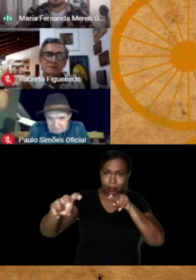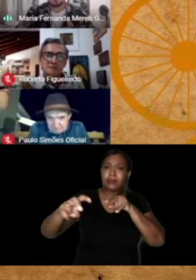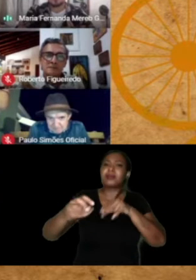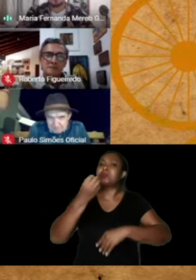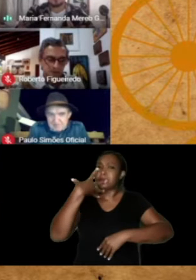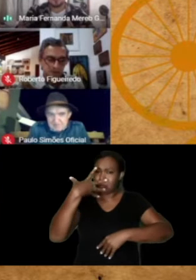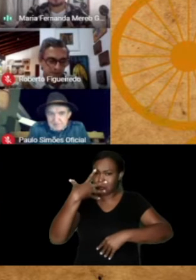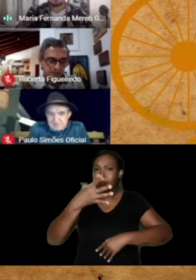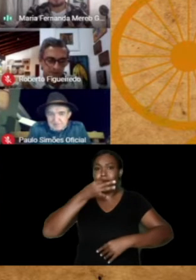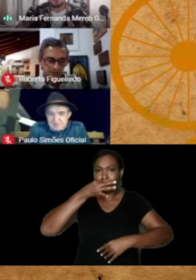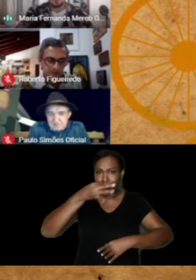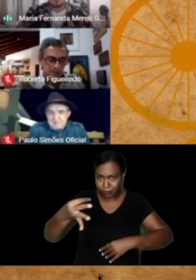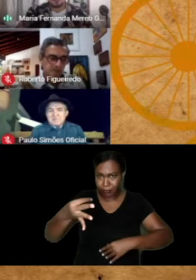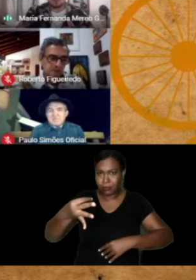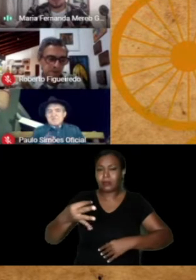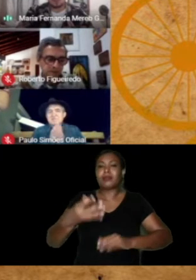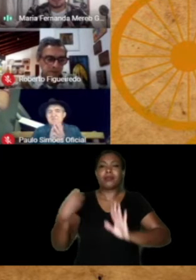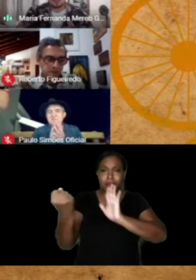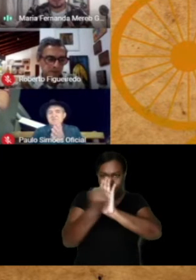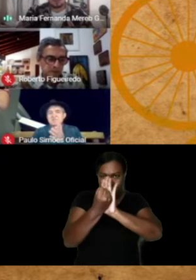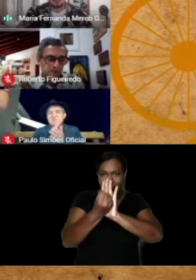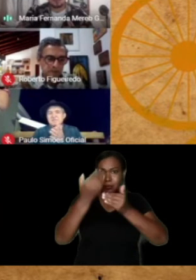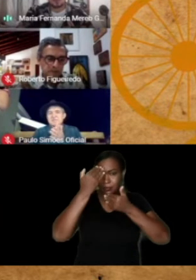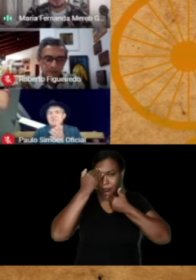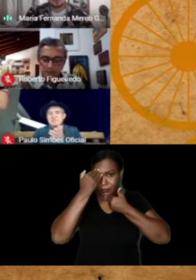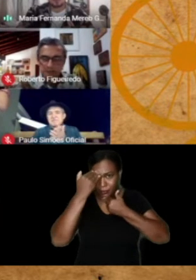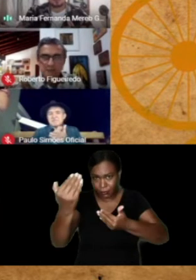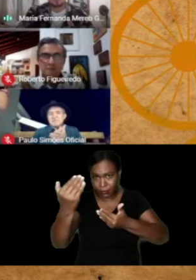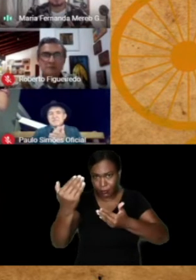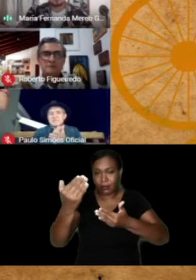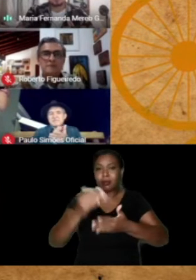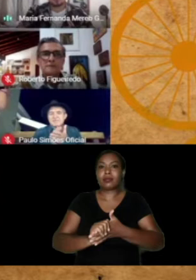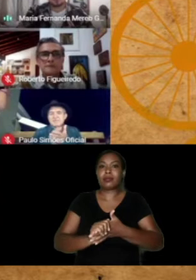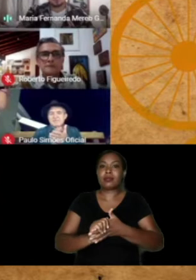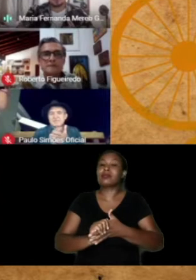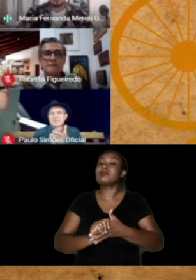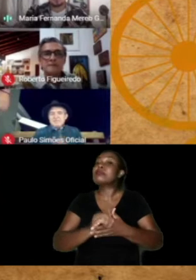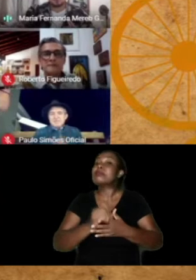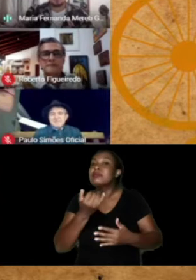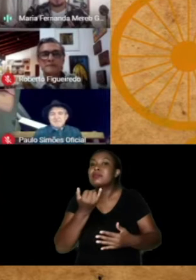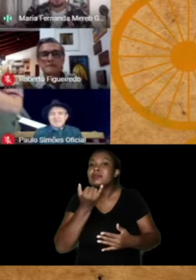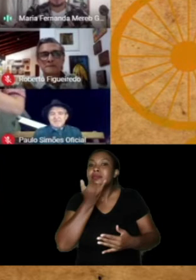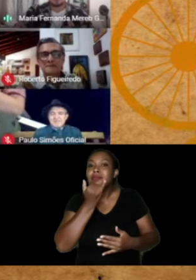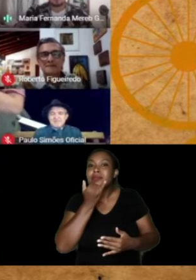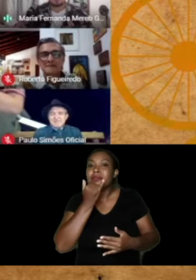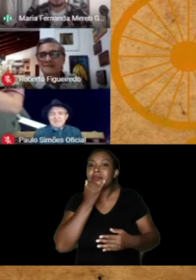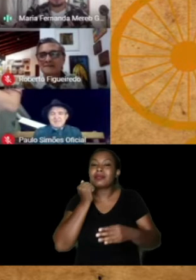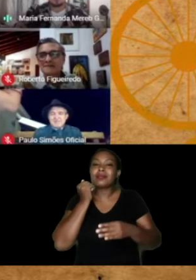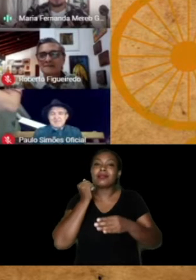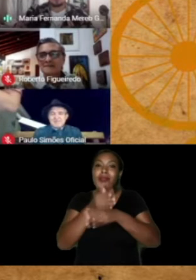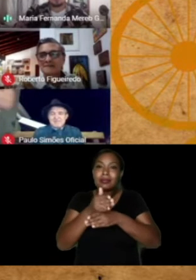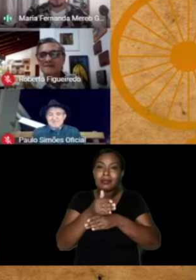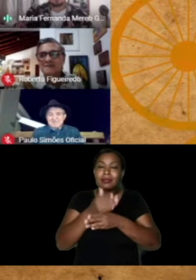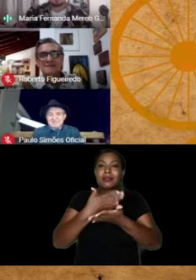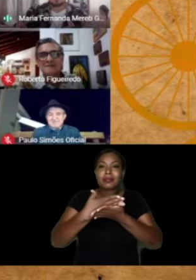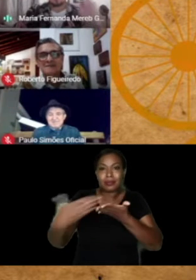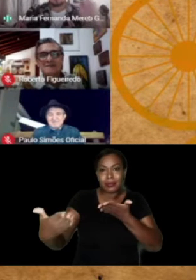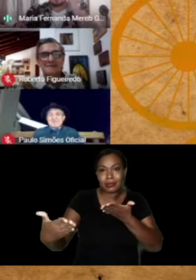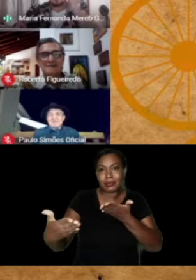para a manutenção desse patrimônio, muito obrigado. E eu peço desculpas por ter interrompido a senhora no início, por conta do microfone, era o meu